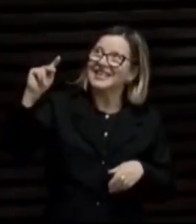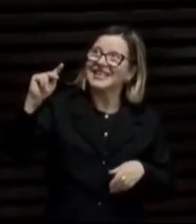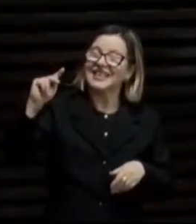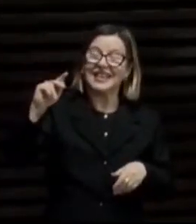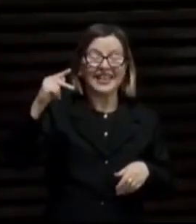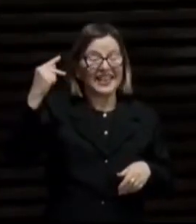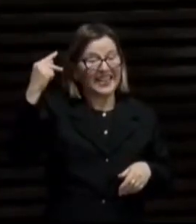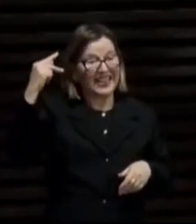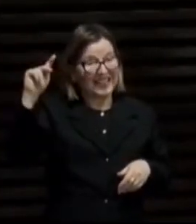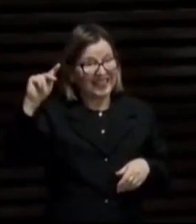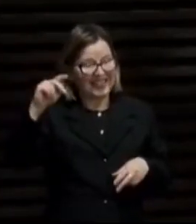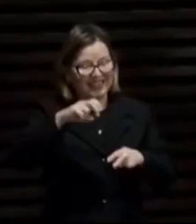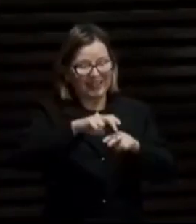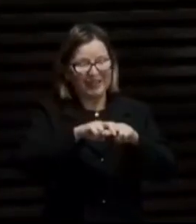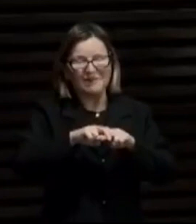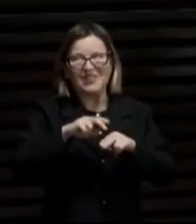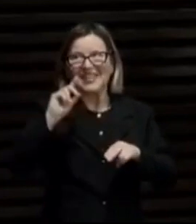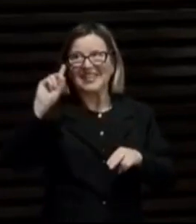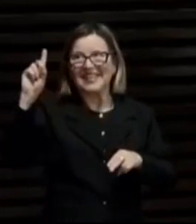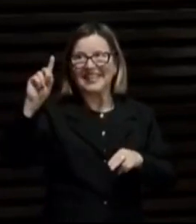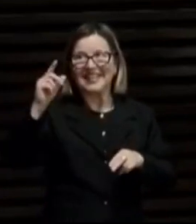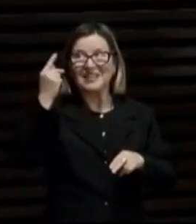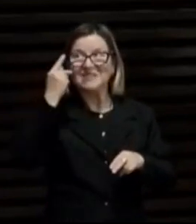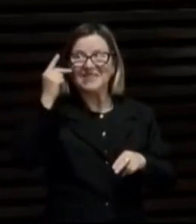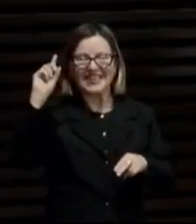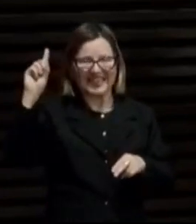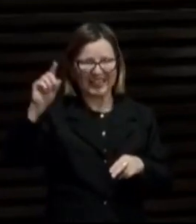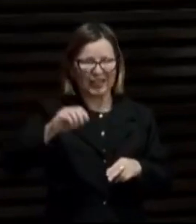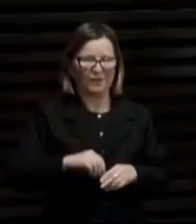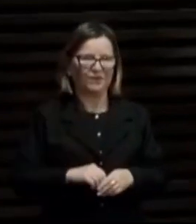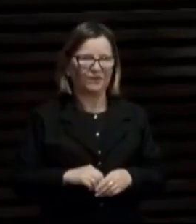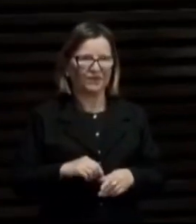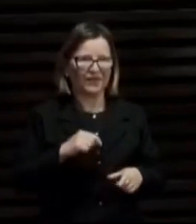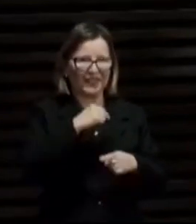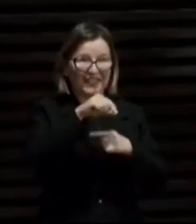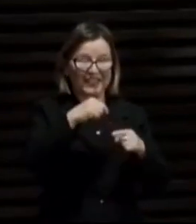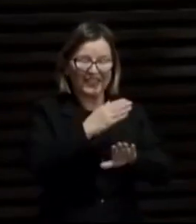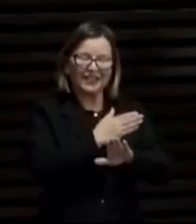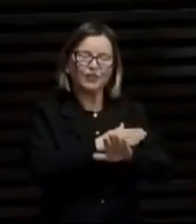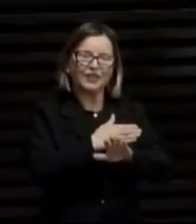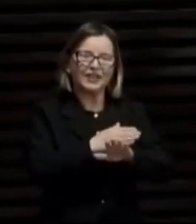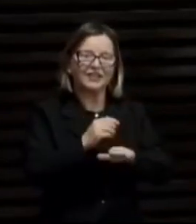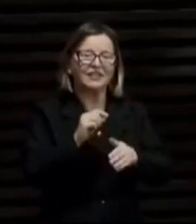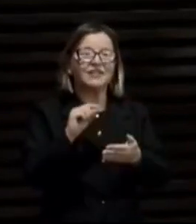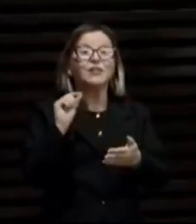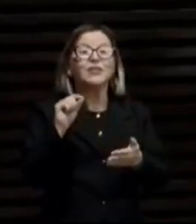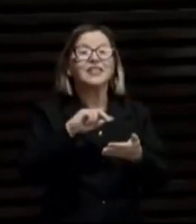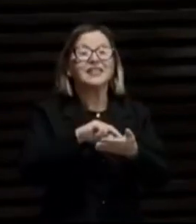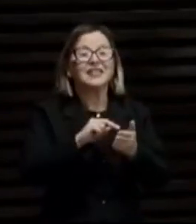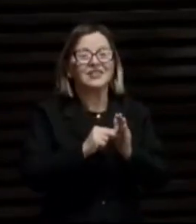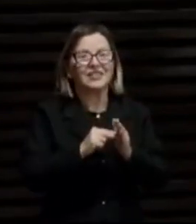e é para ele. Então, santidade na prática, meu irmão, obedecer.